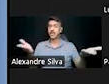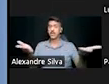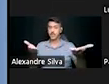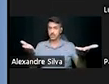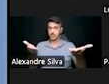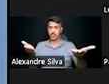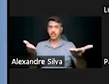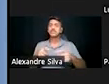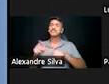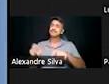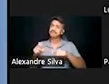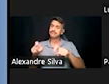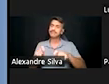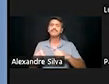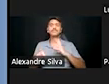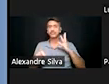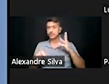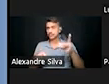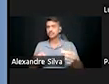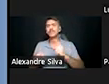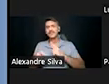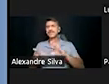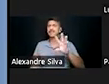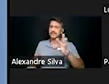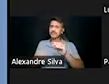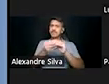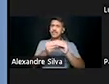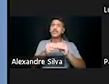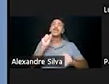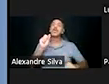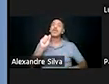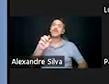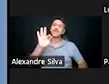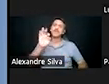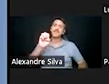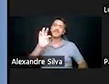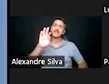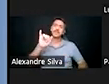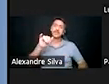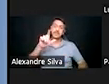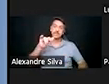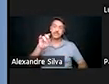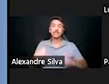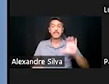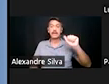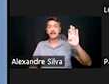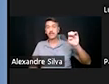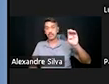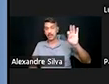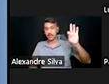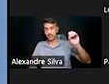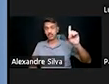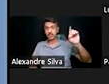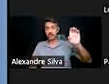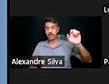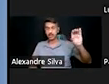aráveis, todas elas têm o acréscimo de fertilizantes, seja carbonato de cálcio ou seja fosfato de cálcio. Se